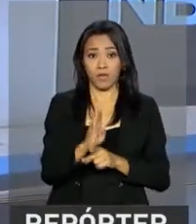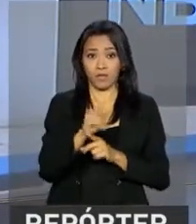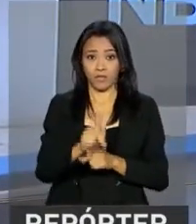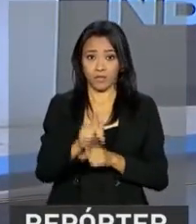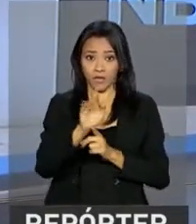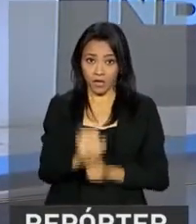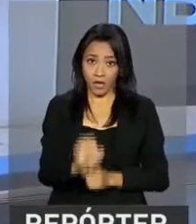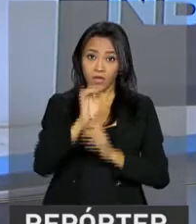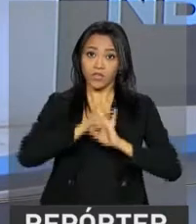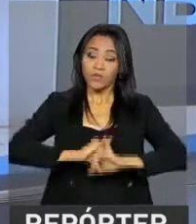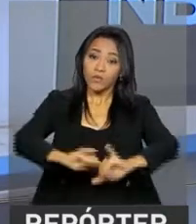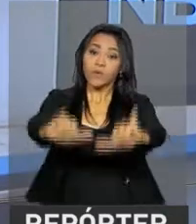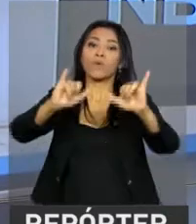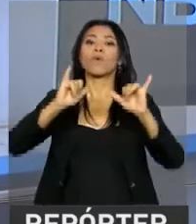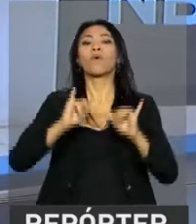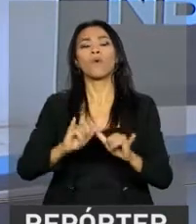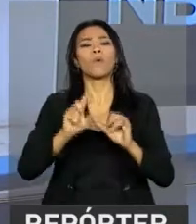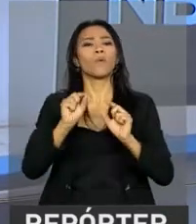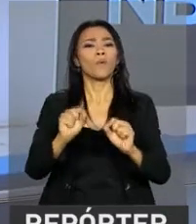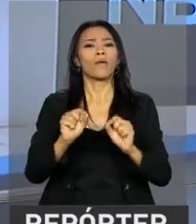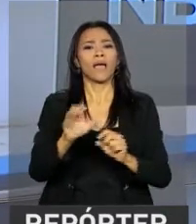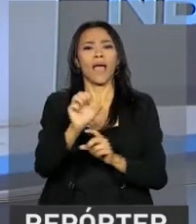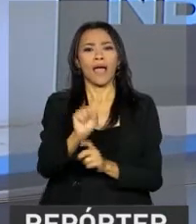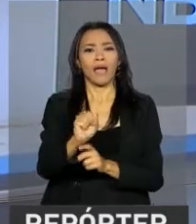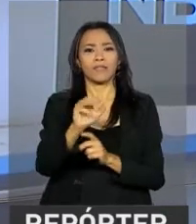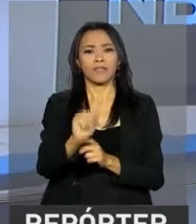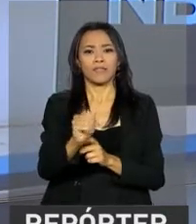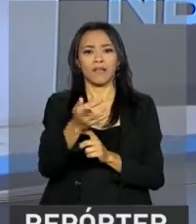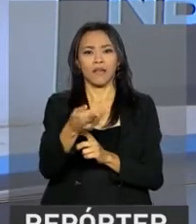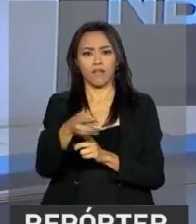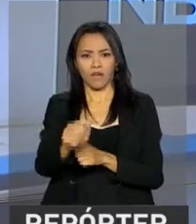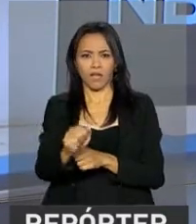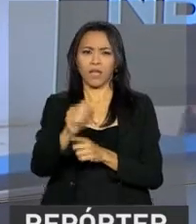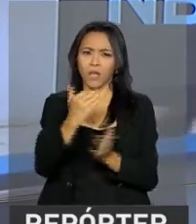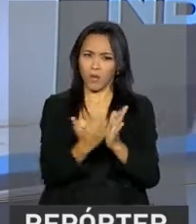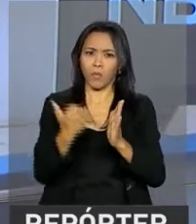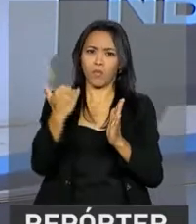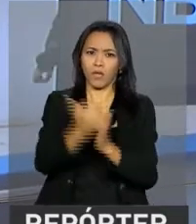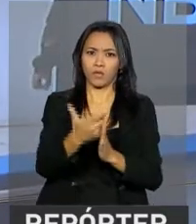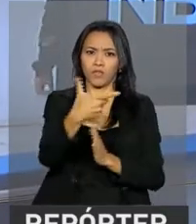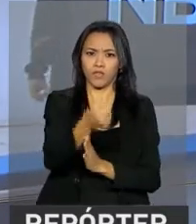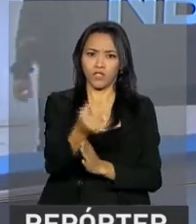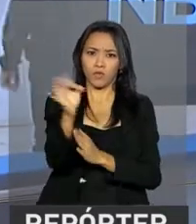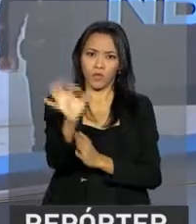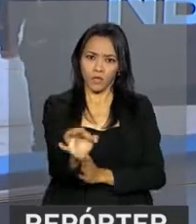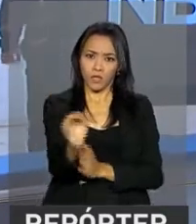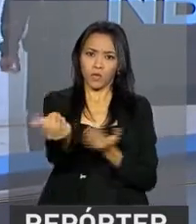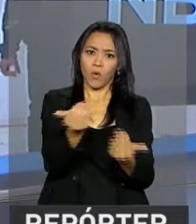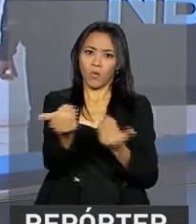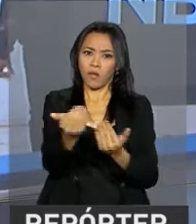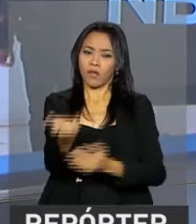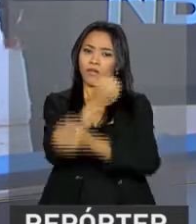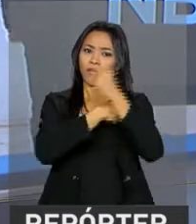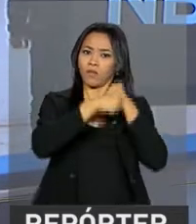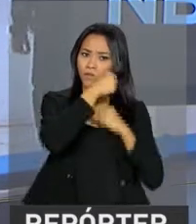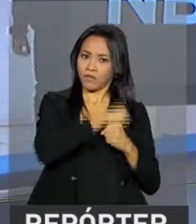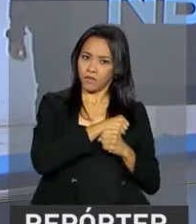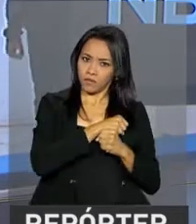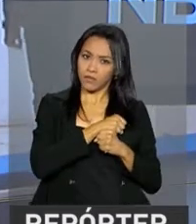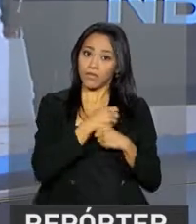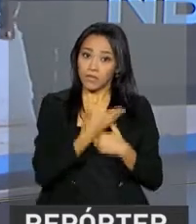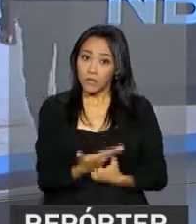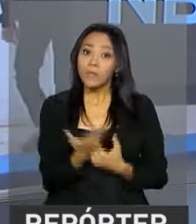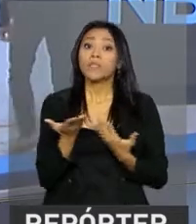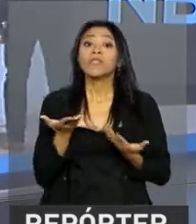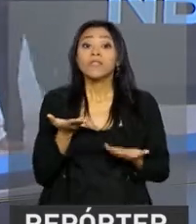para 2017 a previsão é de um crescimento de 20% em relação à safra passada com